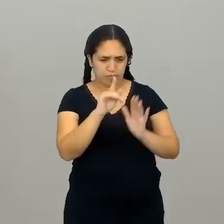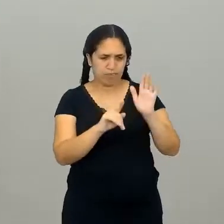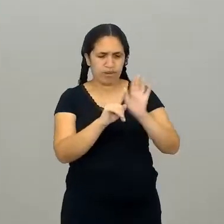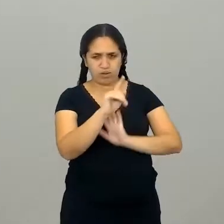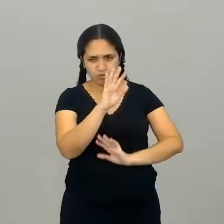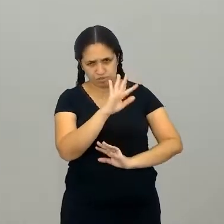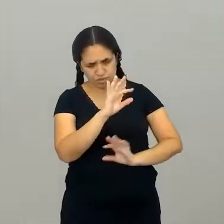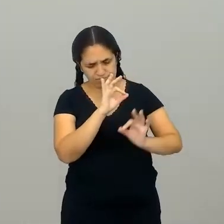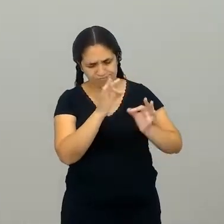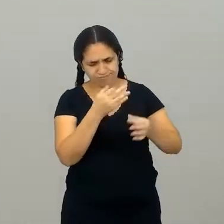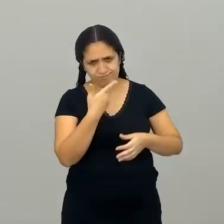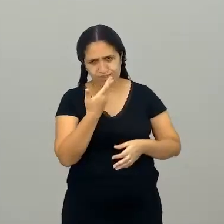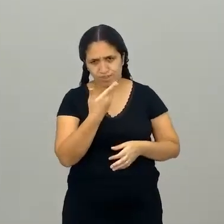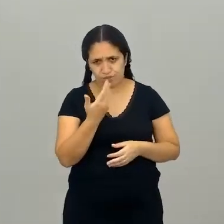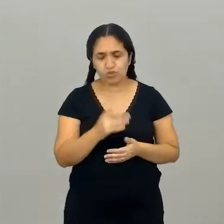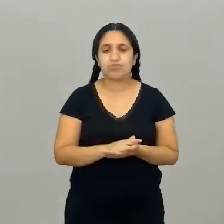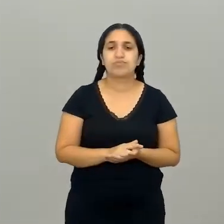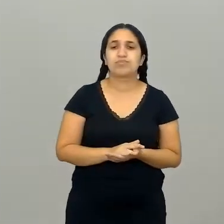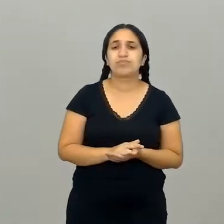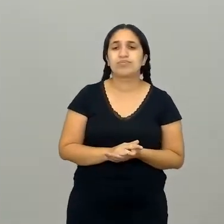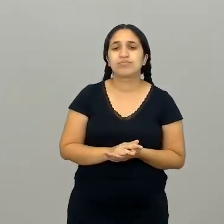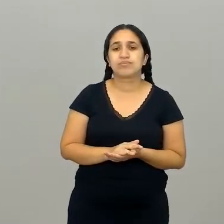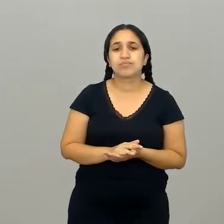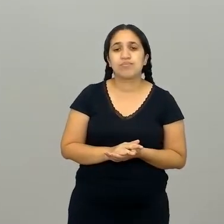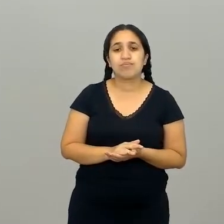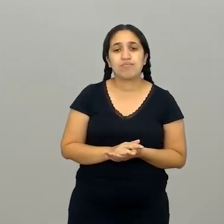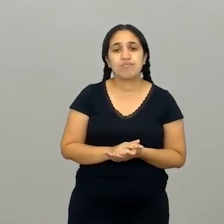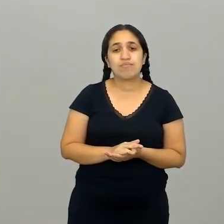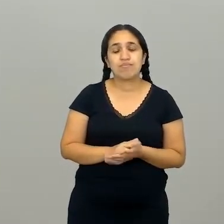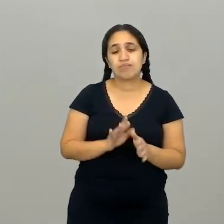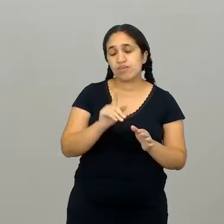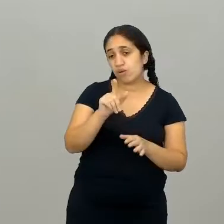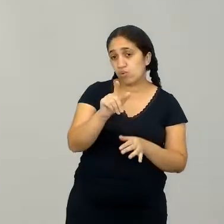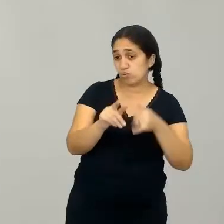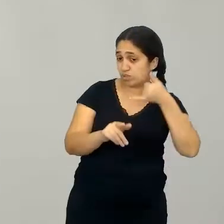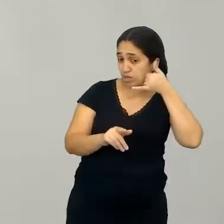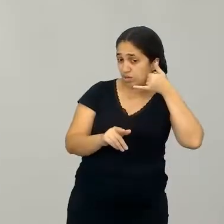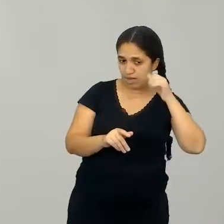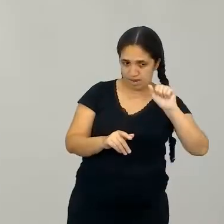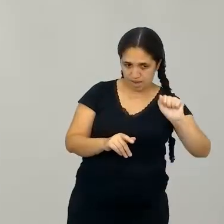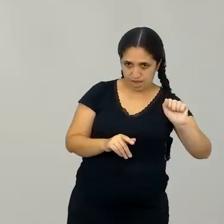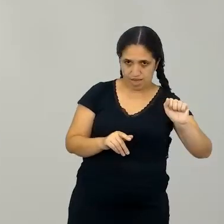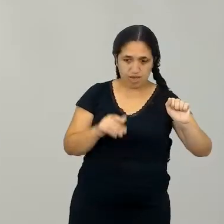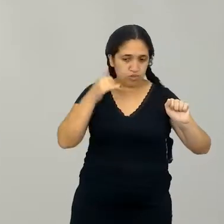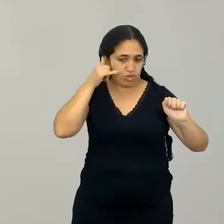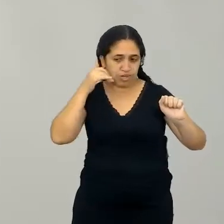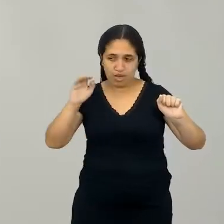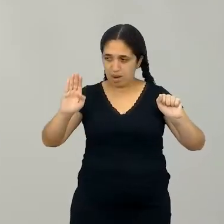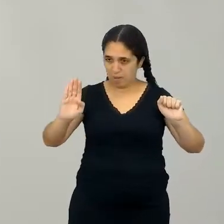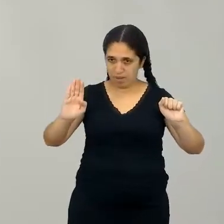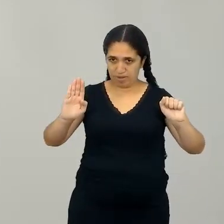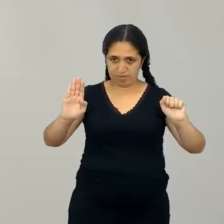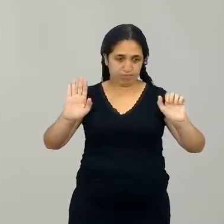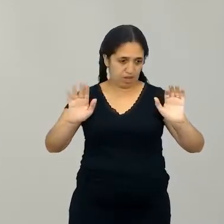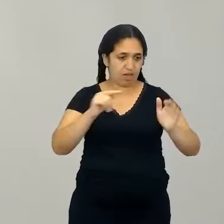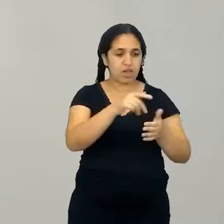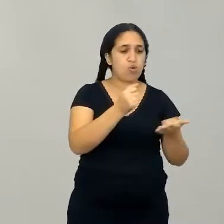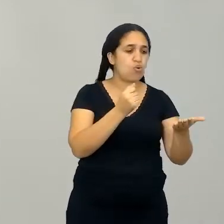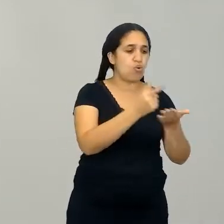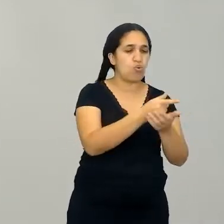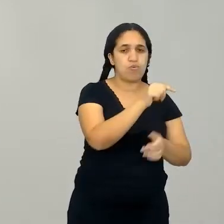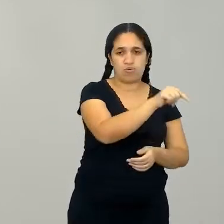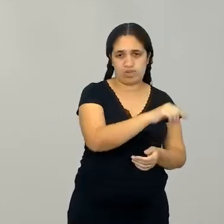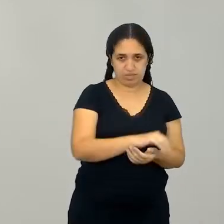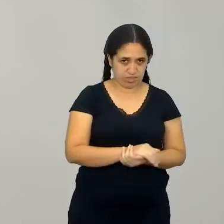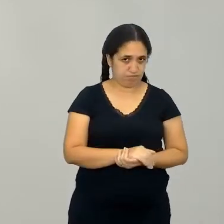muito simples. Por que você compra o celular A e não o B? Você vai comprar um celular. Você tem lá